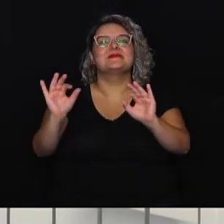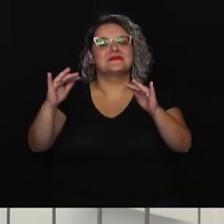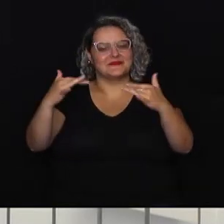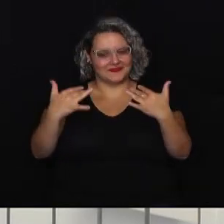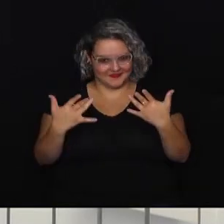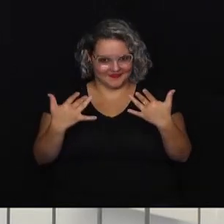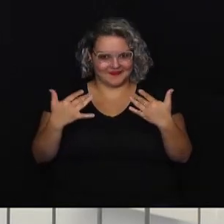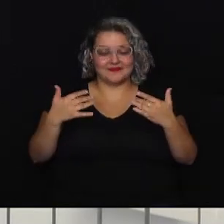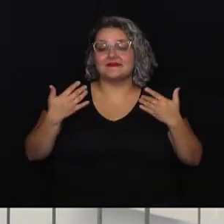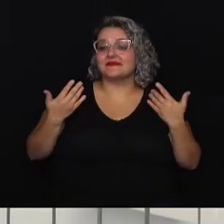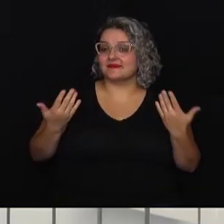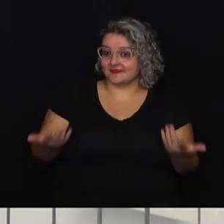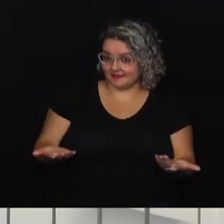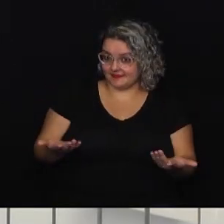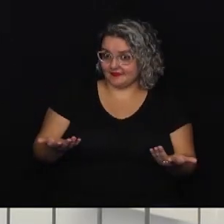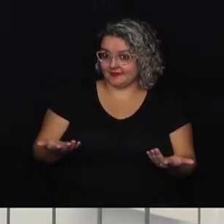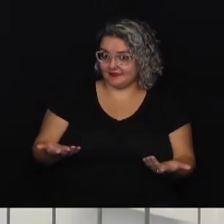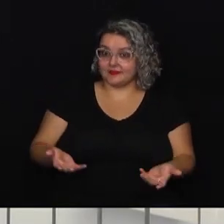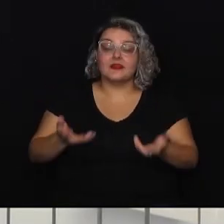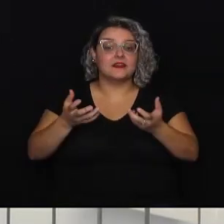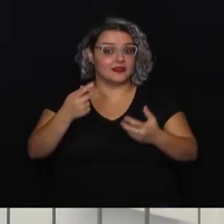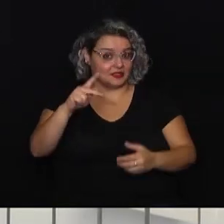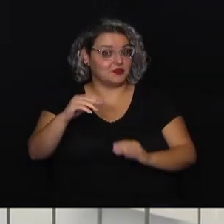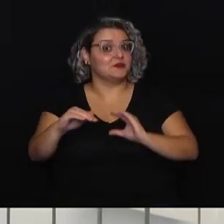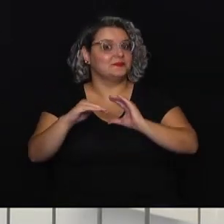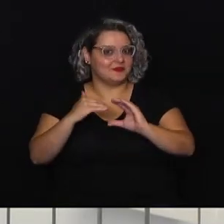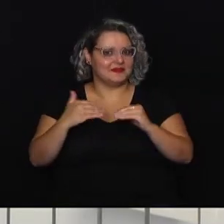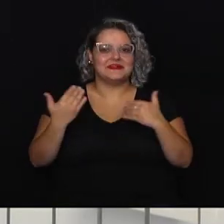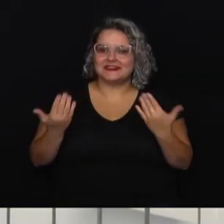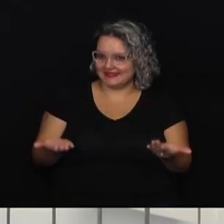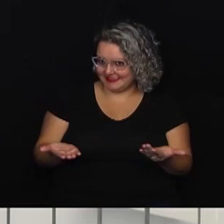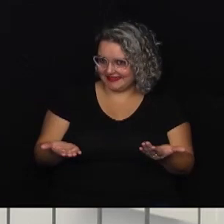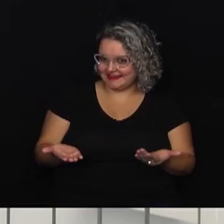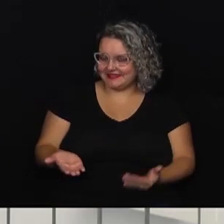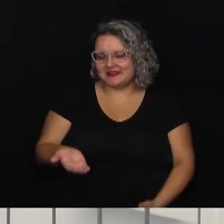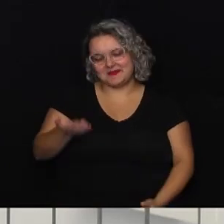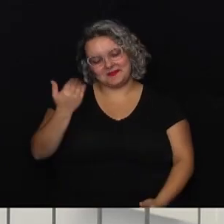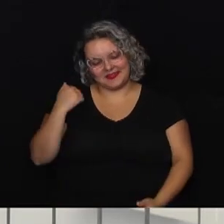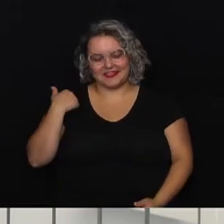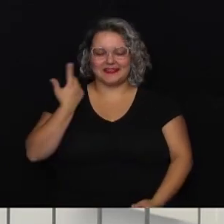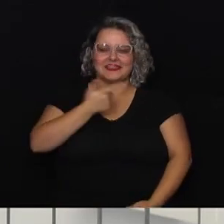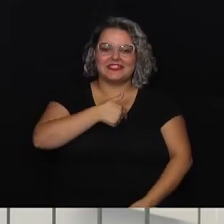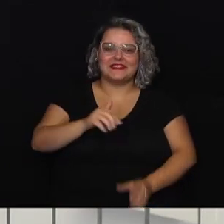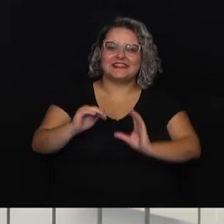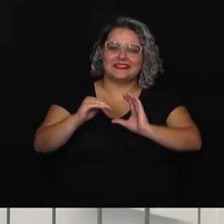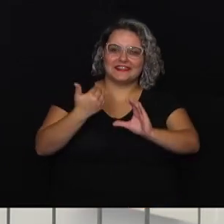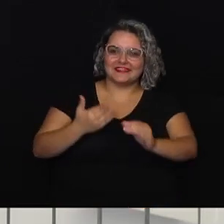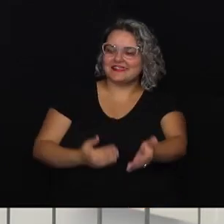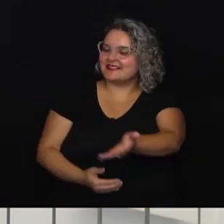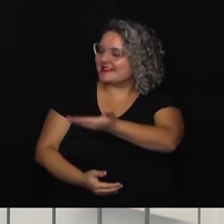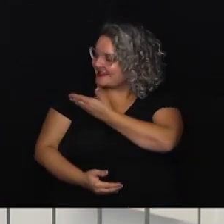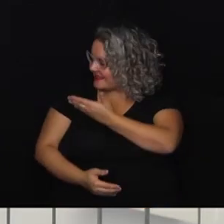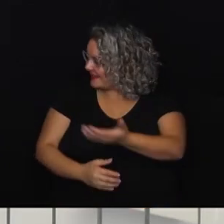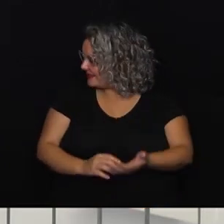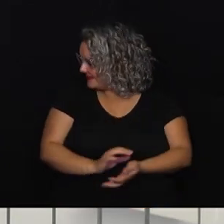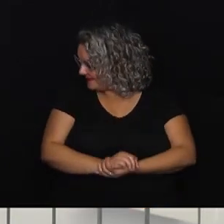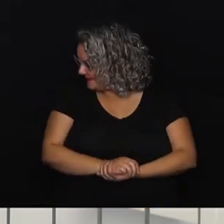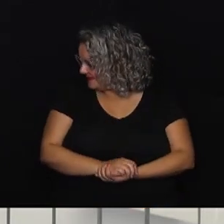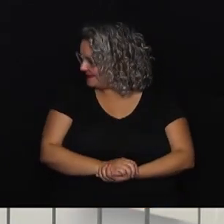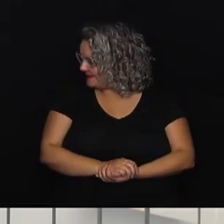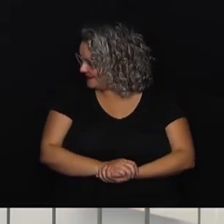pela sua audiência. E eu quero a sua participação, hein? Envie a sua mensagem para o número do nosso